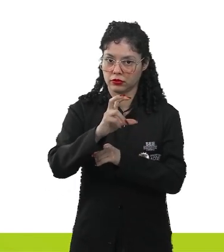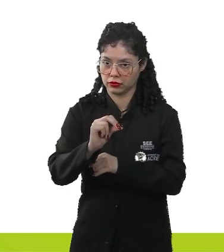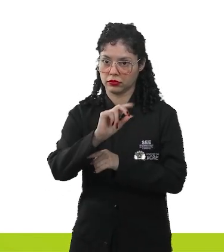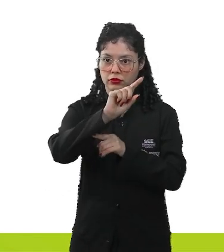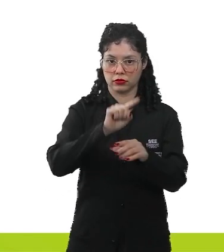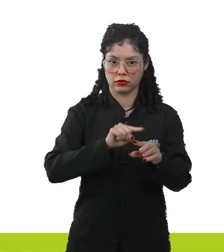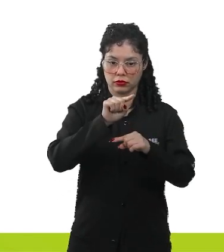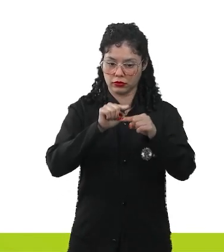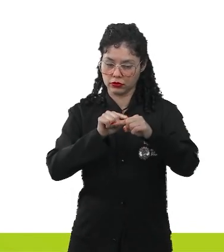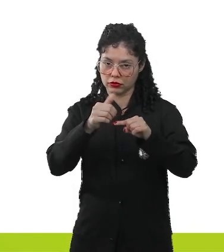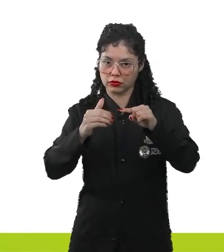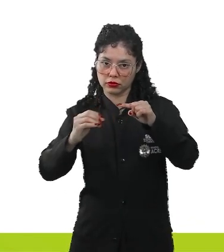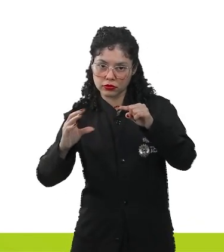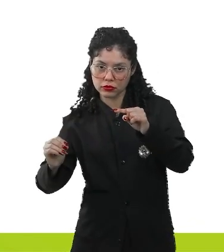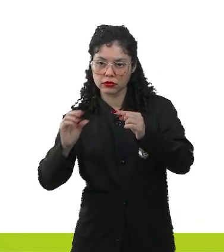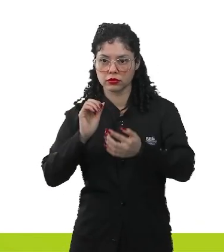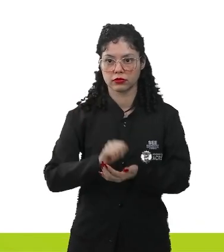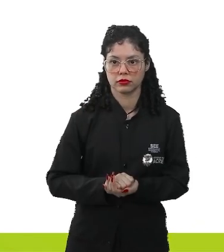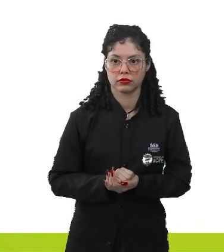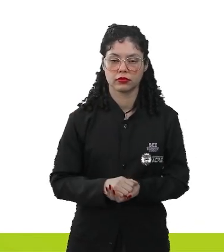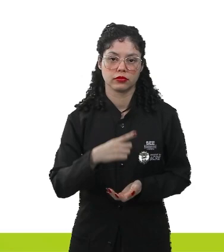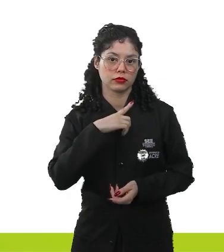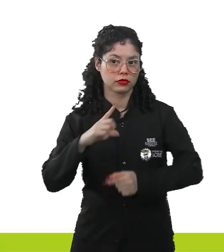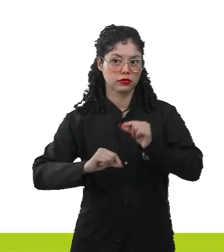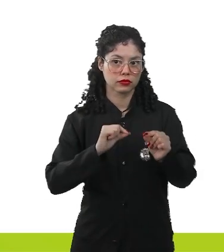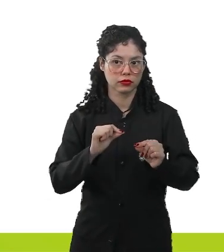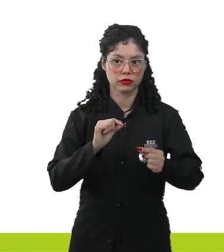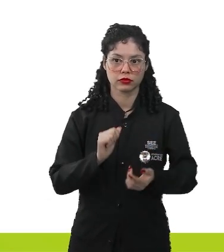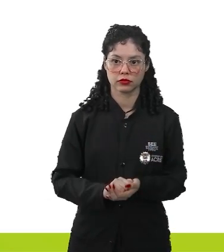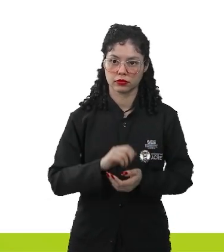5.750 dividido por 100, nós teremos